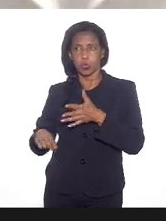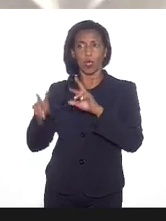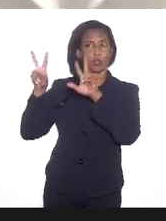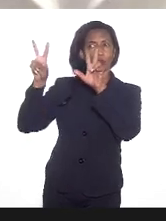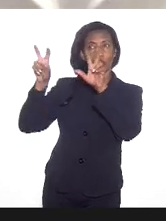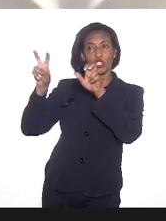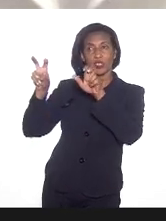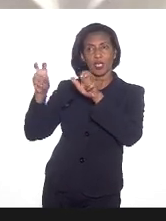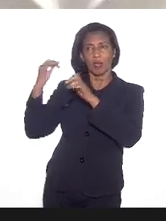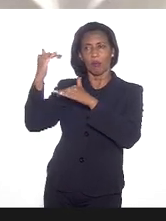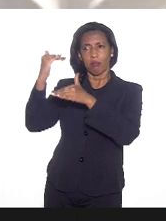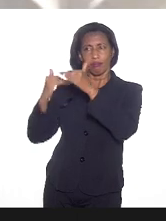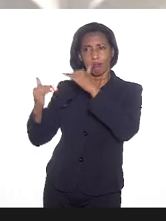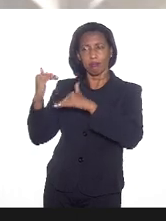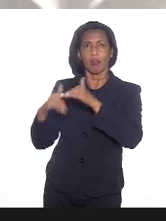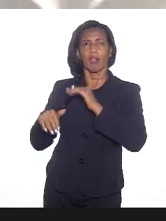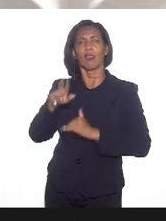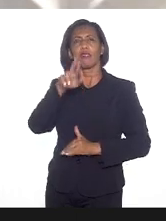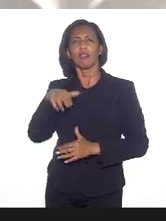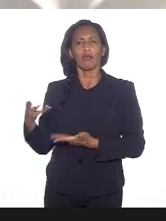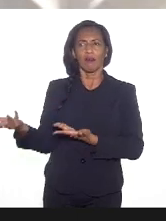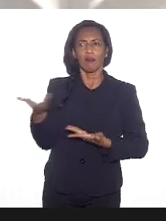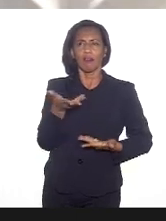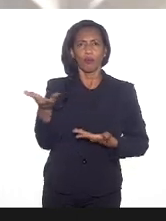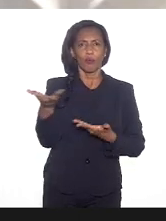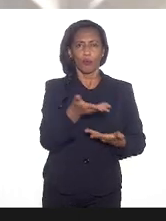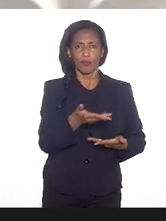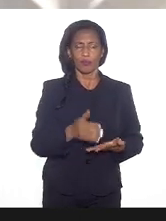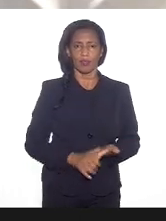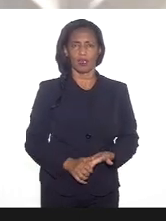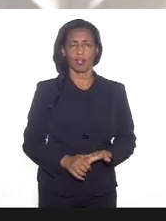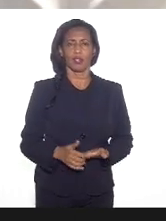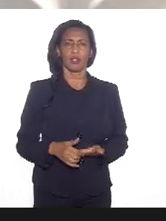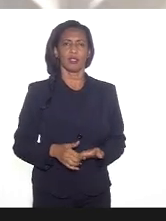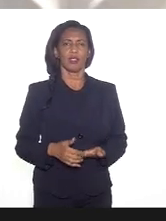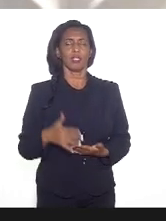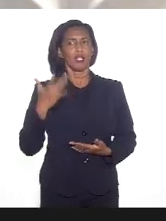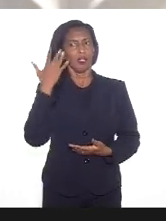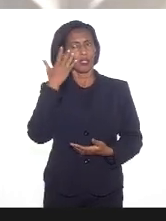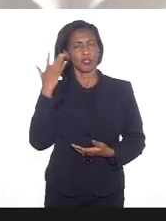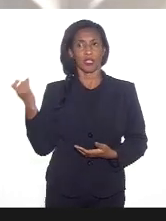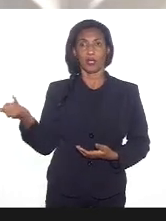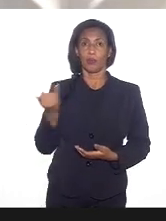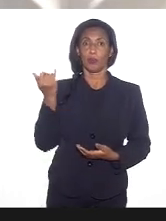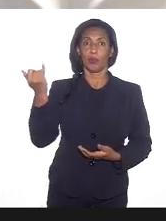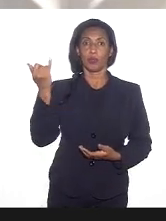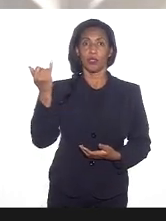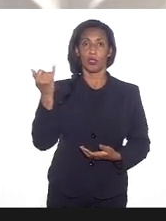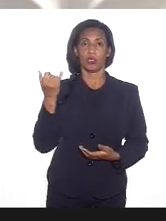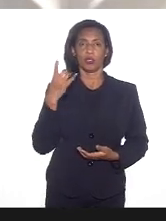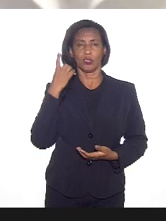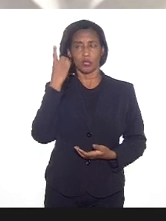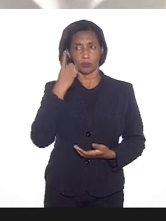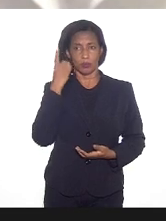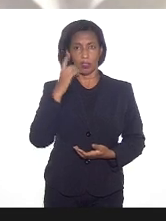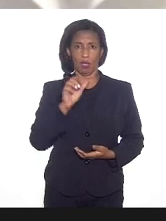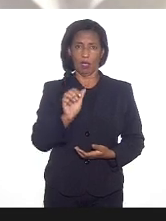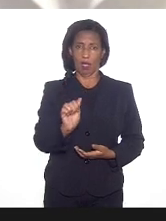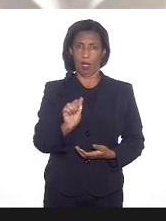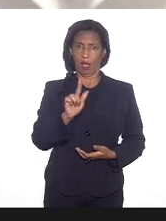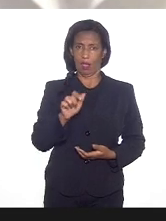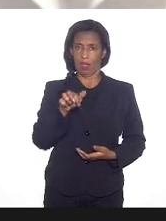que seriam, das convocações. Achei muito importante a presença do deputado Alexandre Freitas.